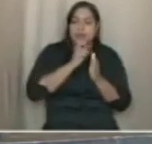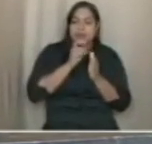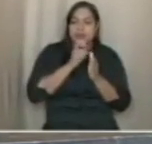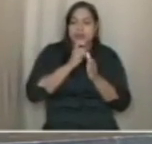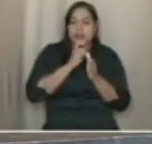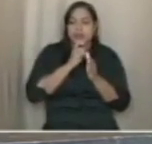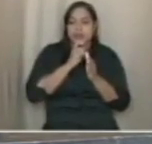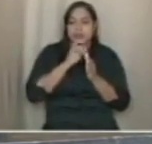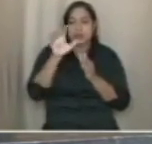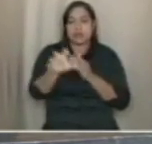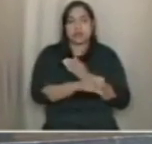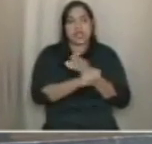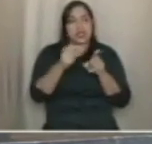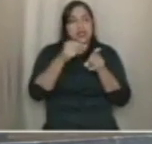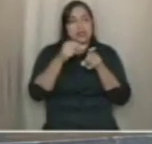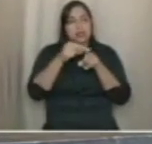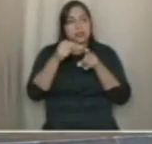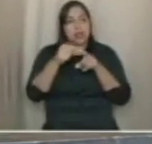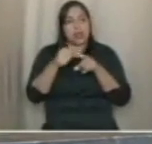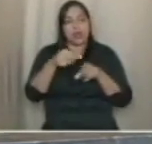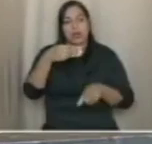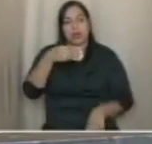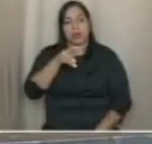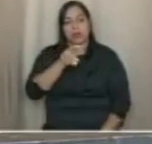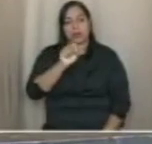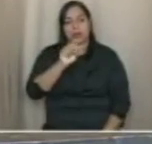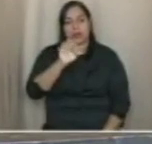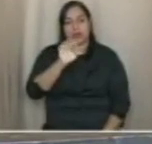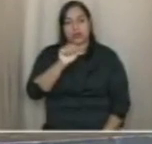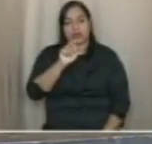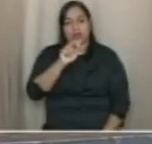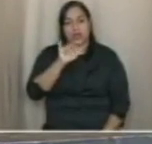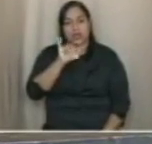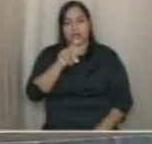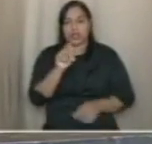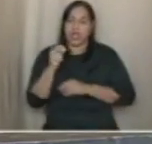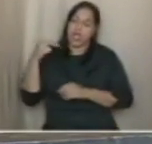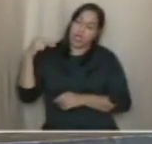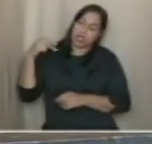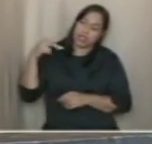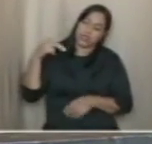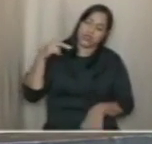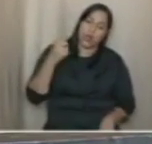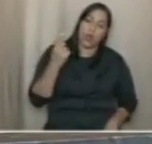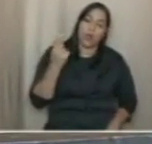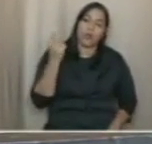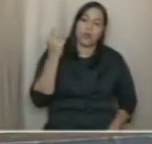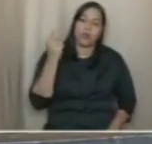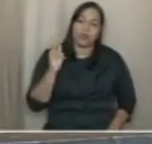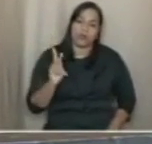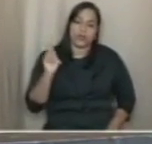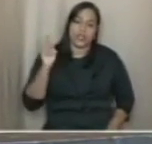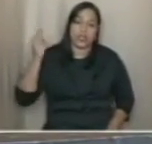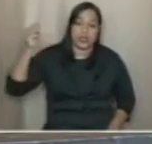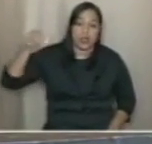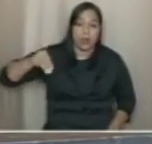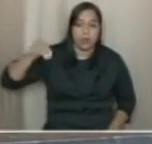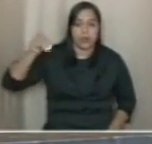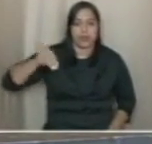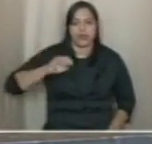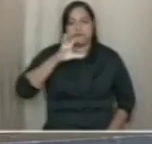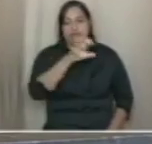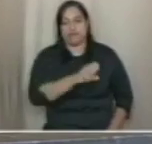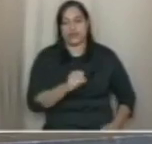da Mostardinha. A senhora andou 1 quilômetro com dificuldades para chegar a tomar o